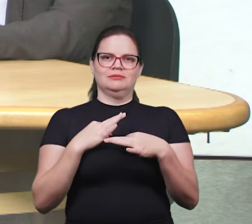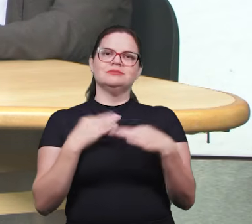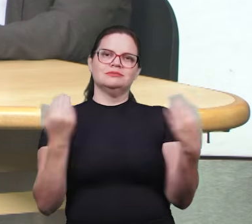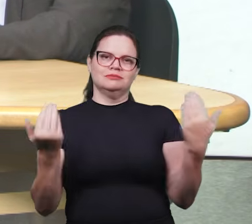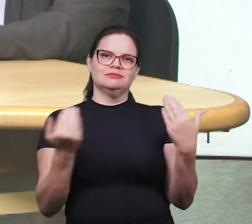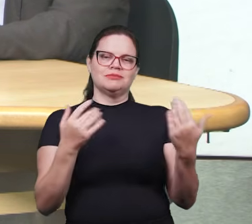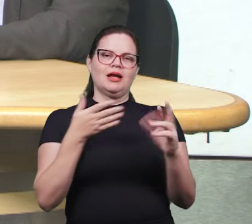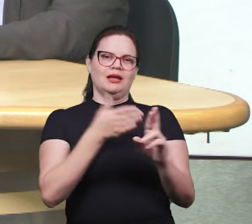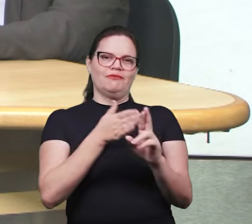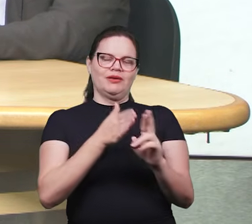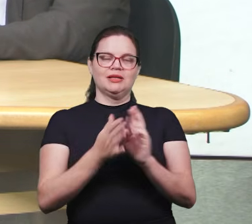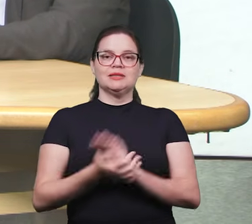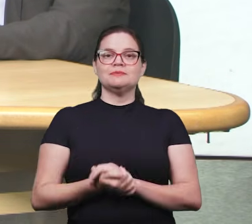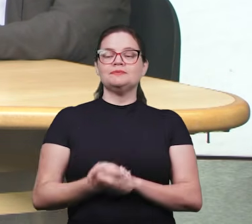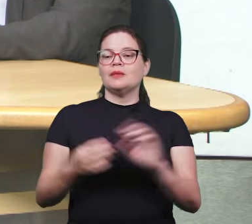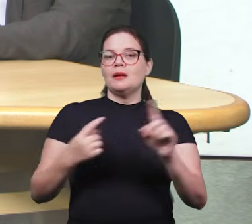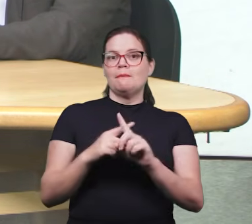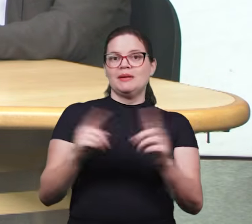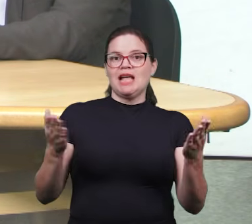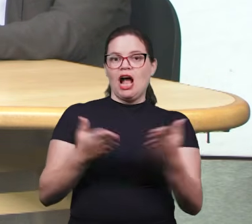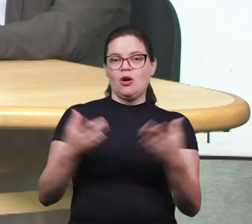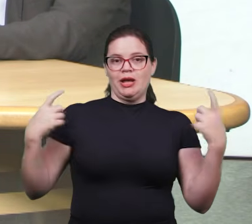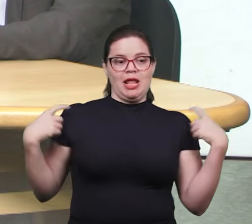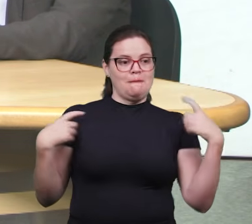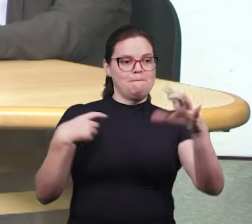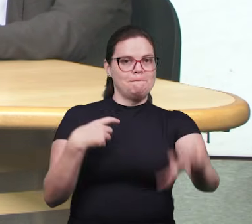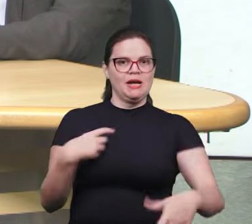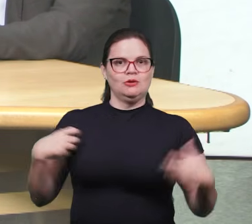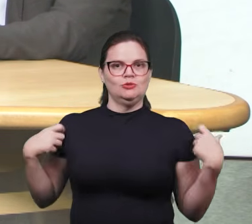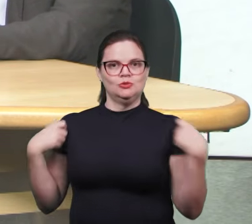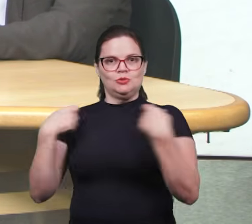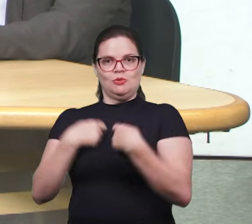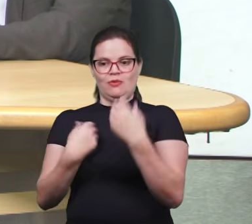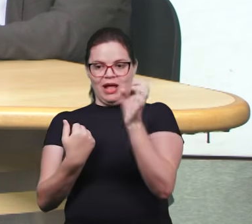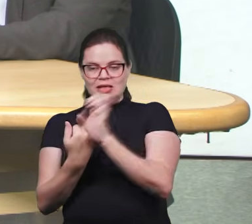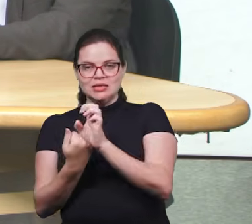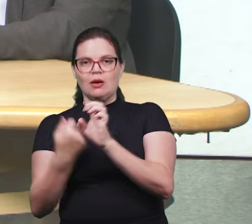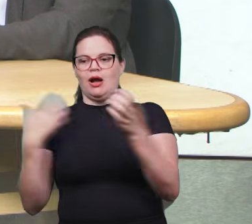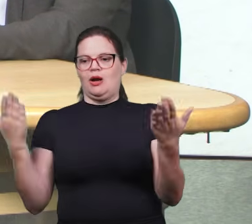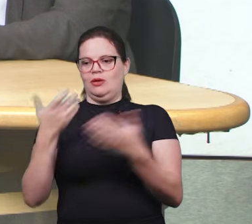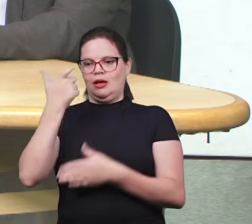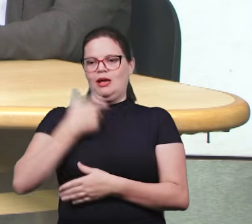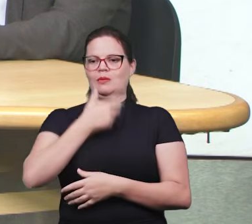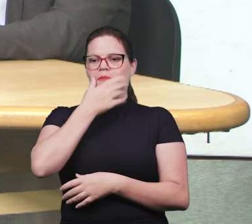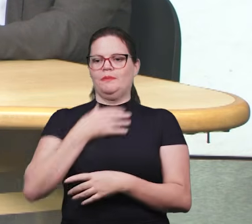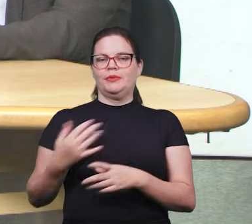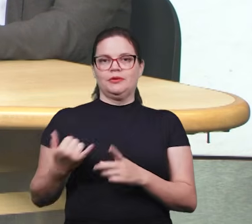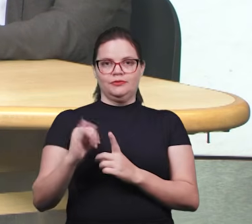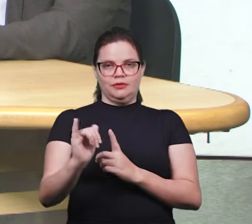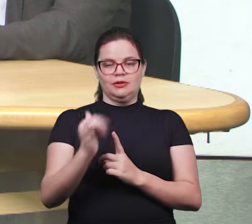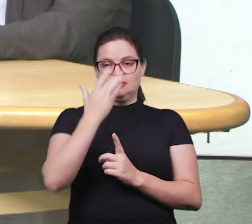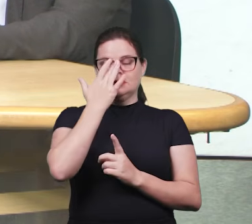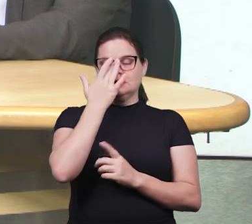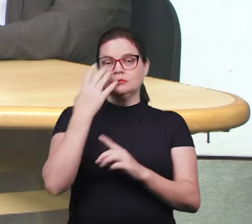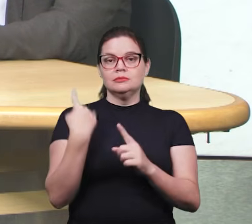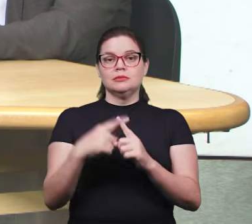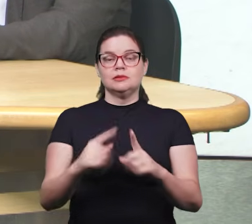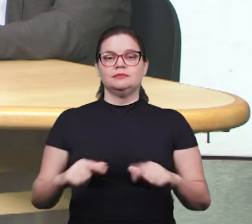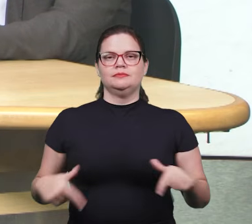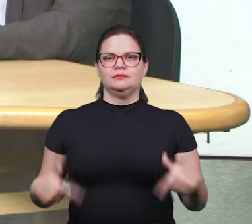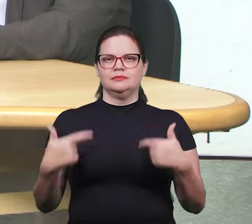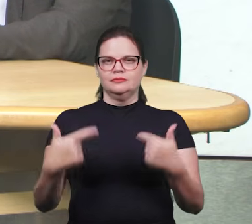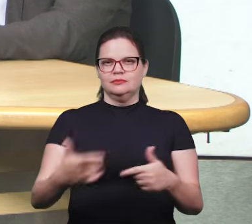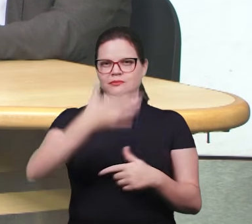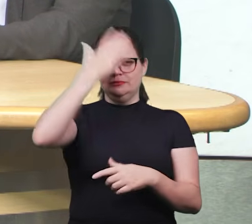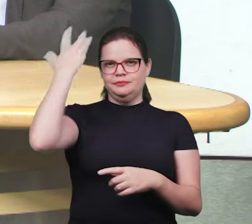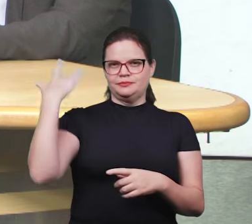estaria realizando agora através de Eliseu, que agora seria o profeta. Então, através da operação do Espírito Santo